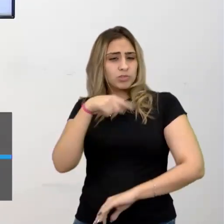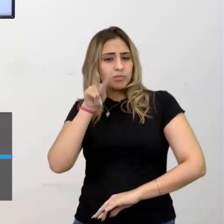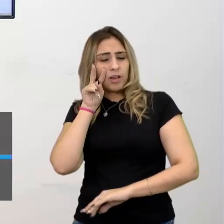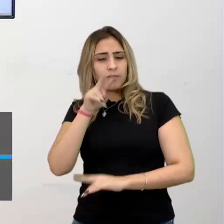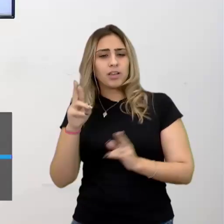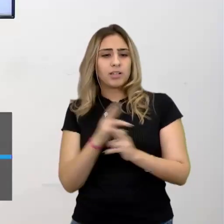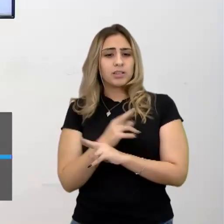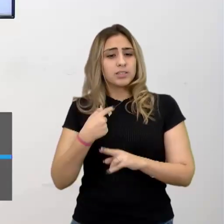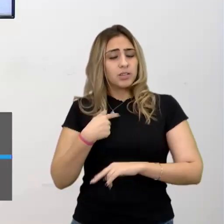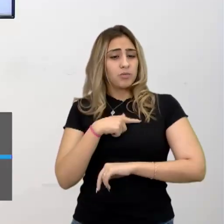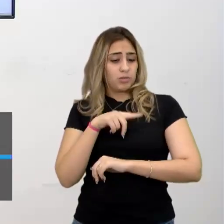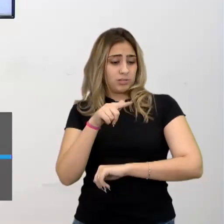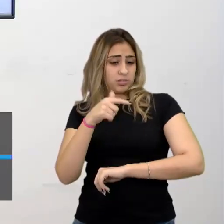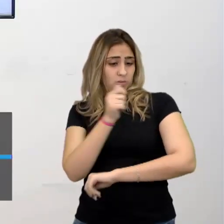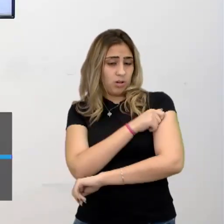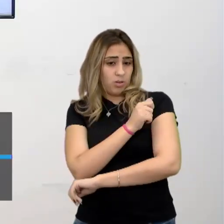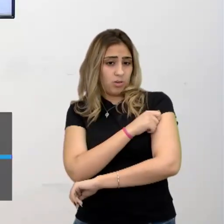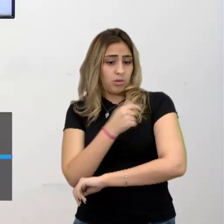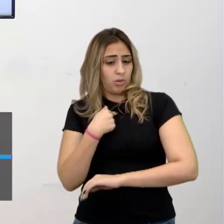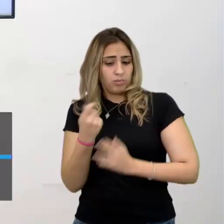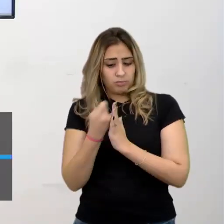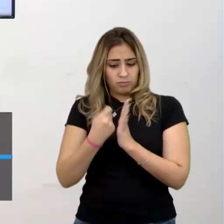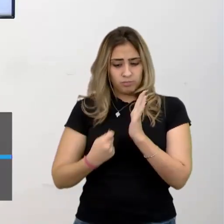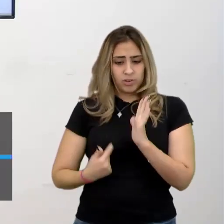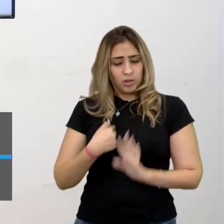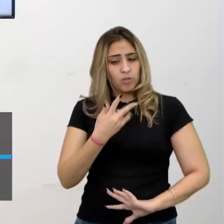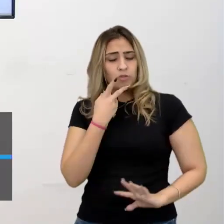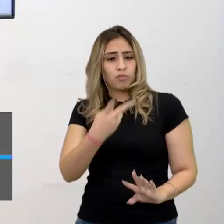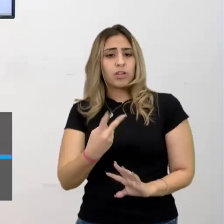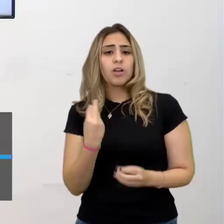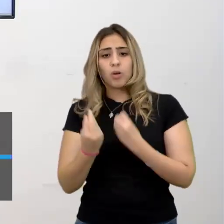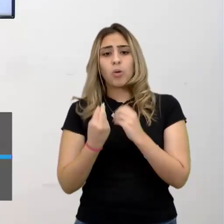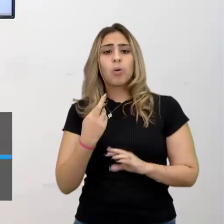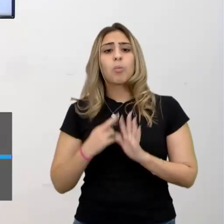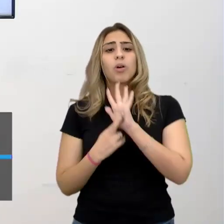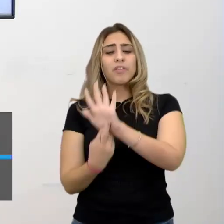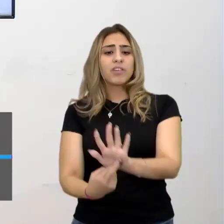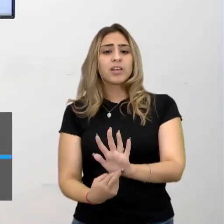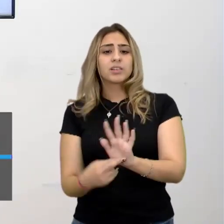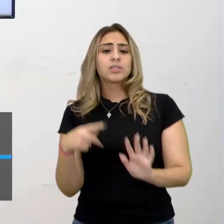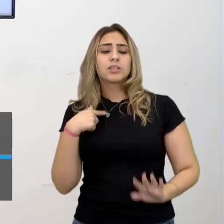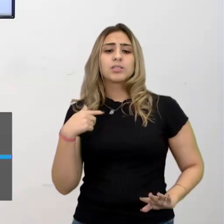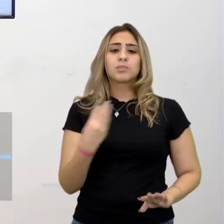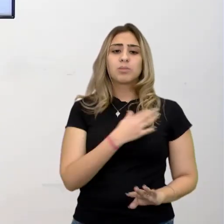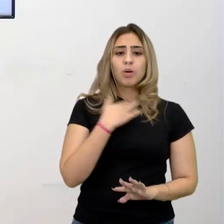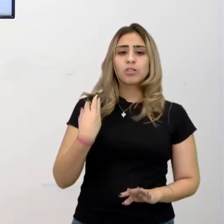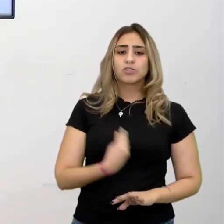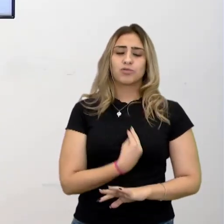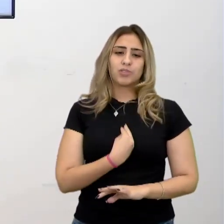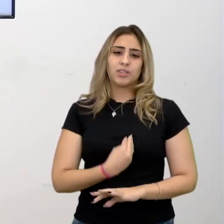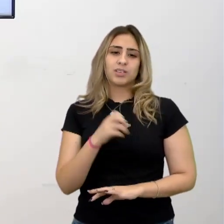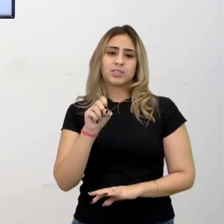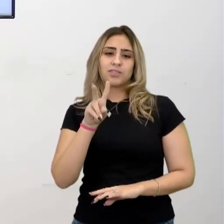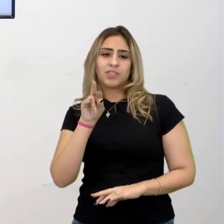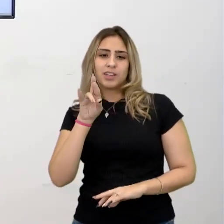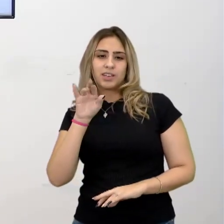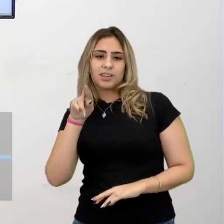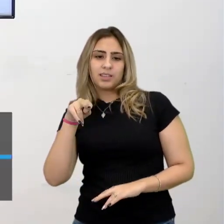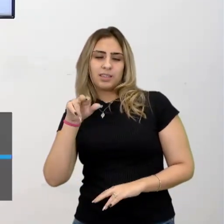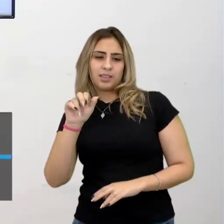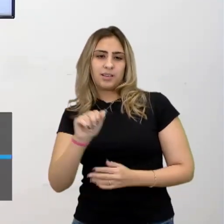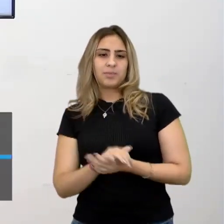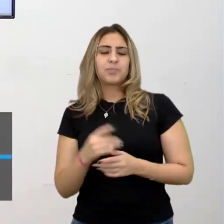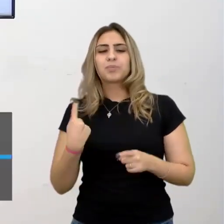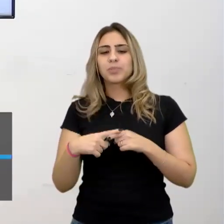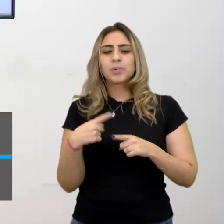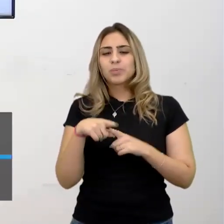eu fosse o estudante fazendo a redação do Enem, eu citaria como referência morte e vida severina. Vamos chegar lá? Por